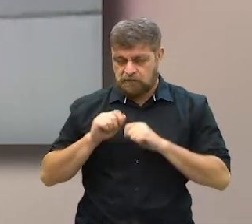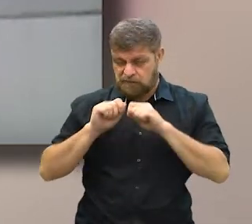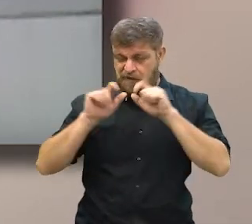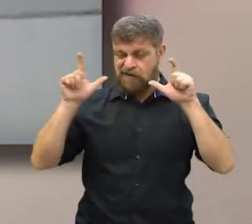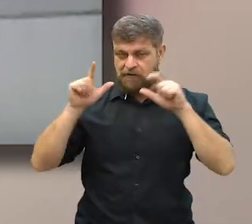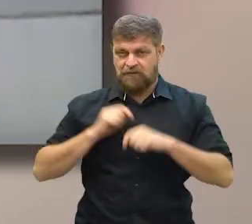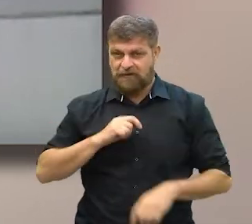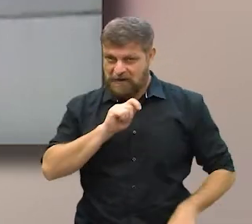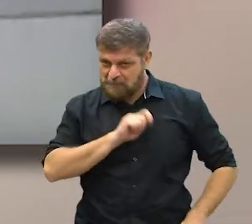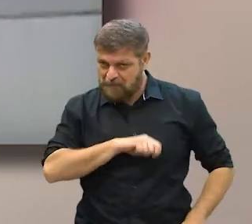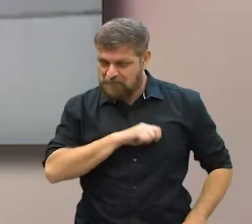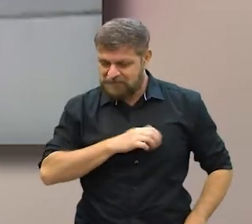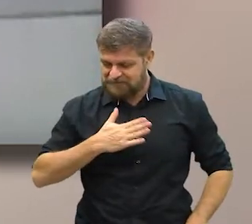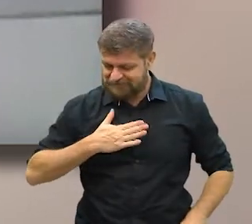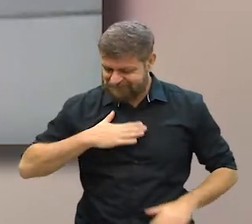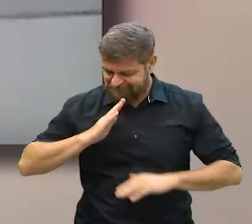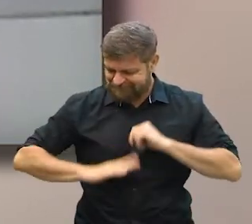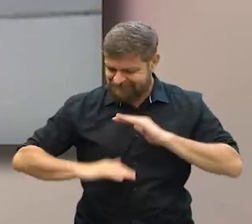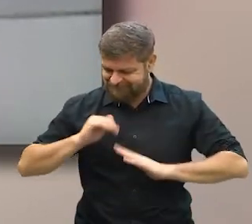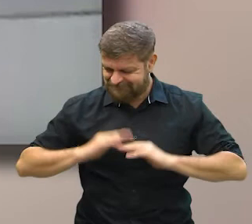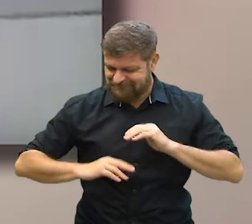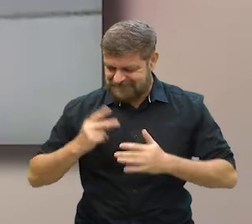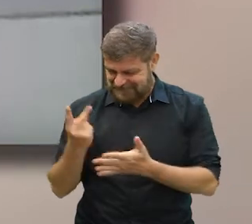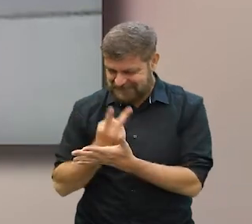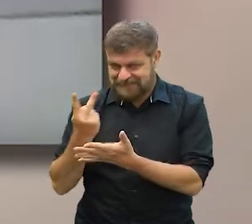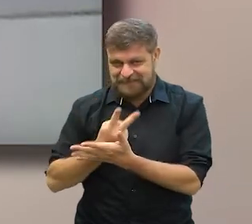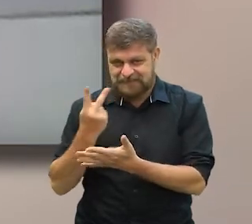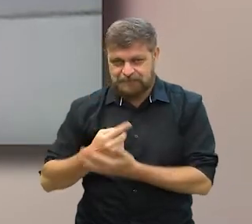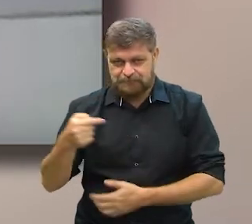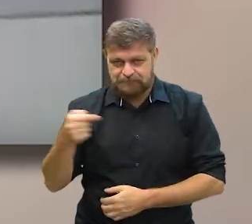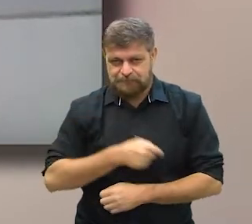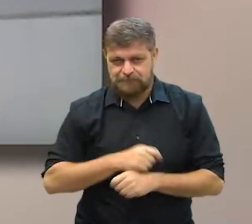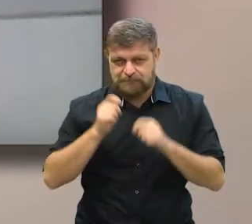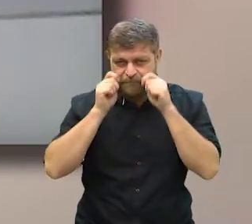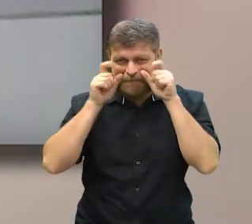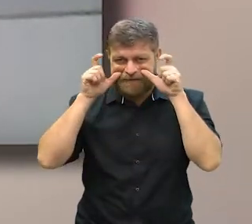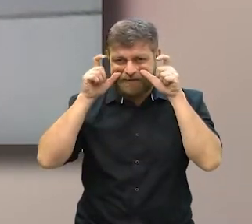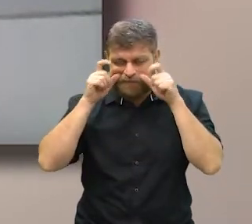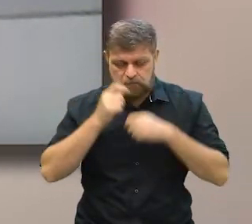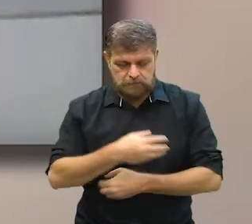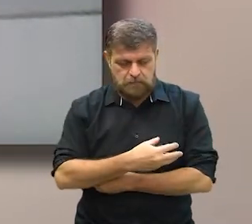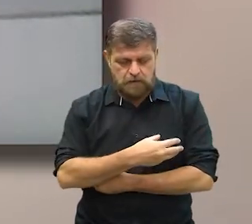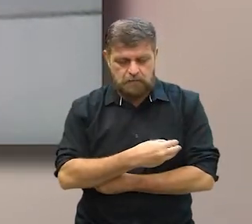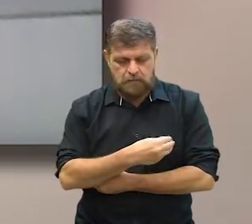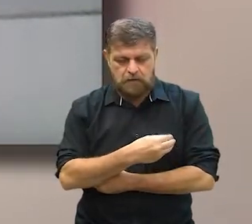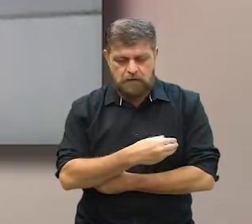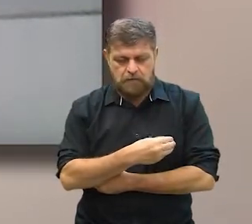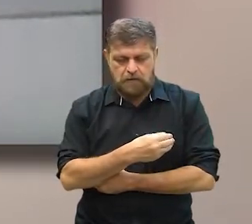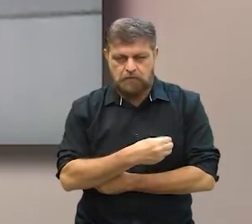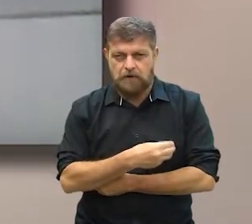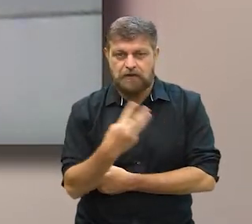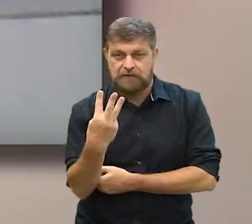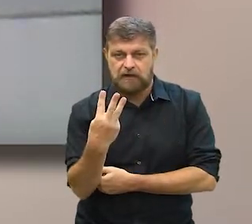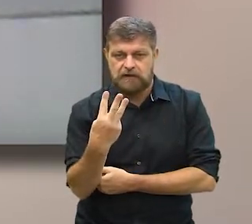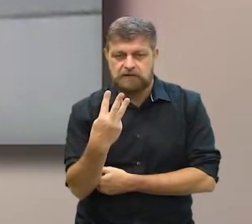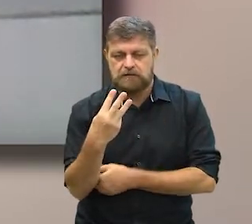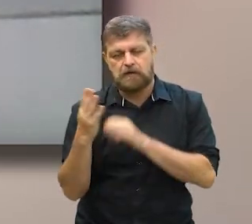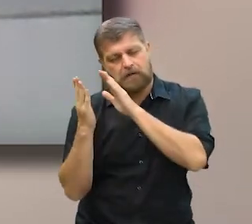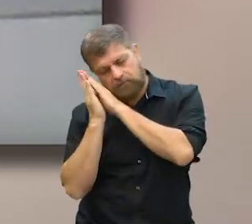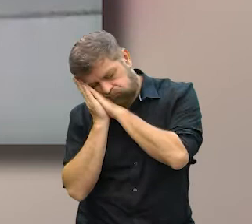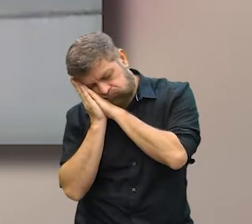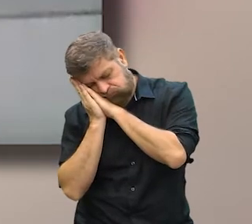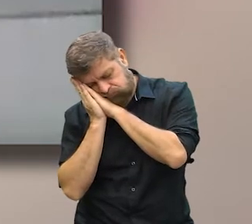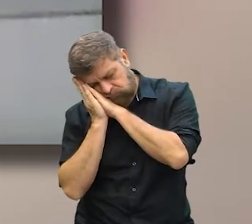água fria, aí ele acordou, olha que maldade, que maldade. E aí ele acordou e deu 3 sugadinhas e dormiu